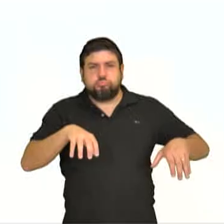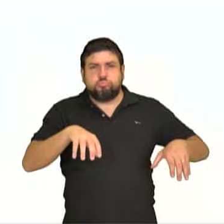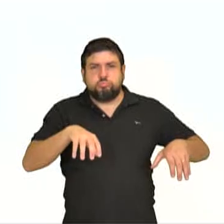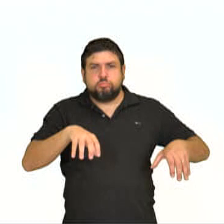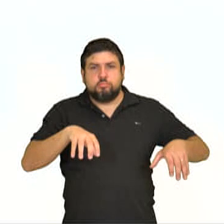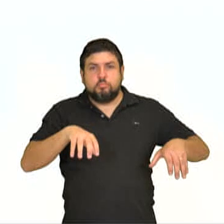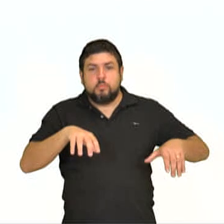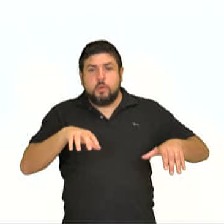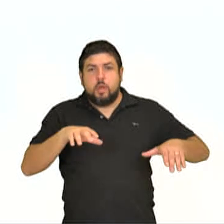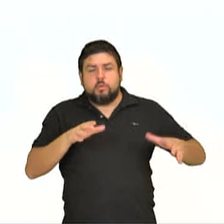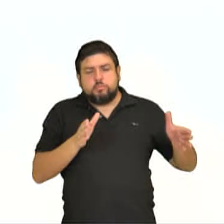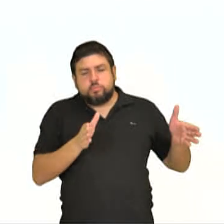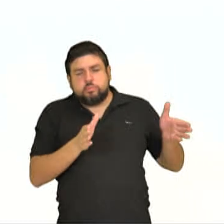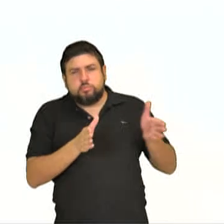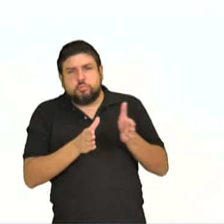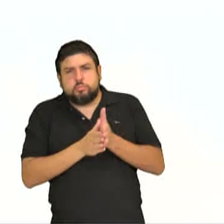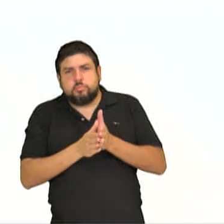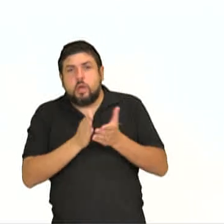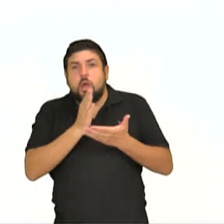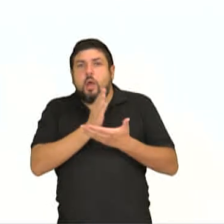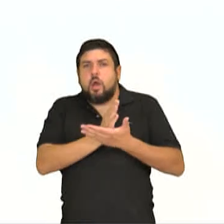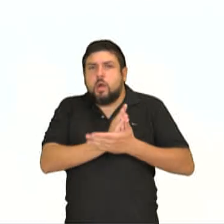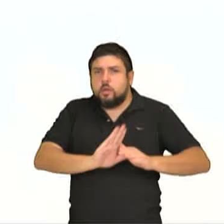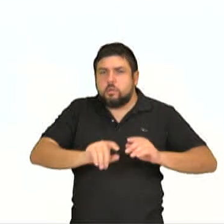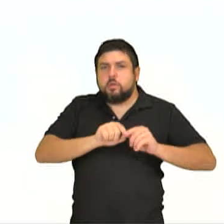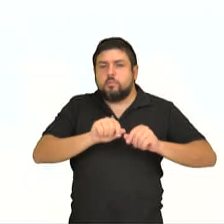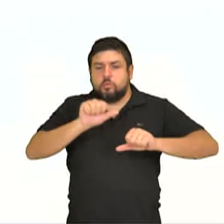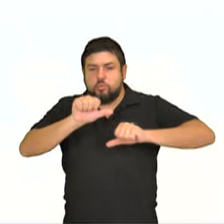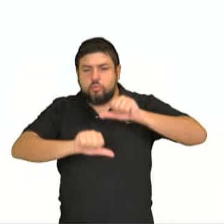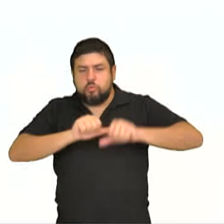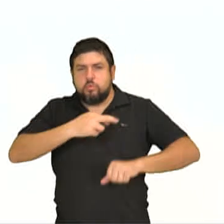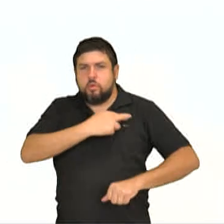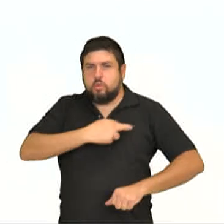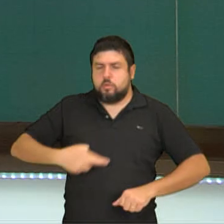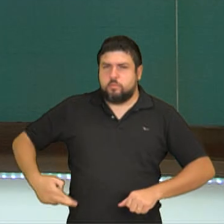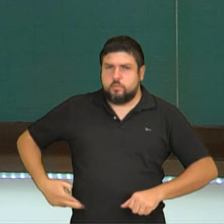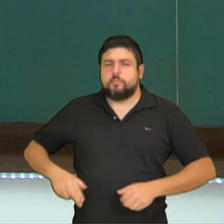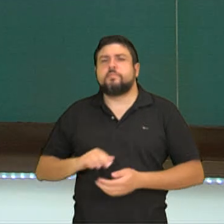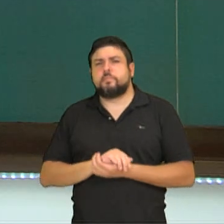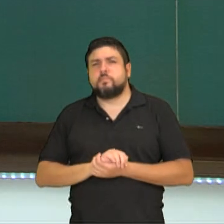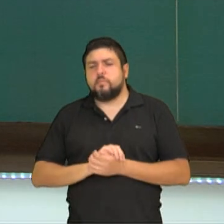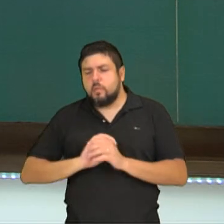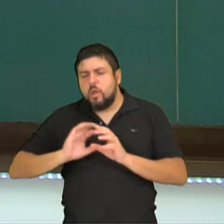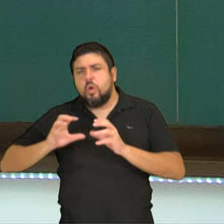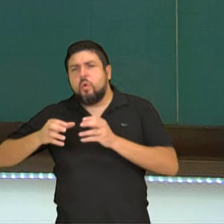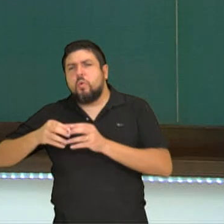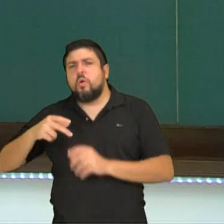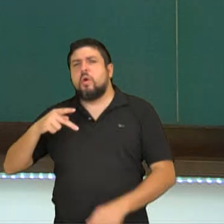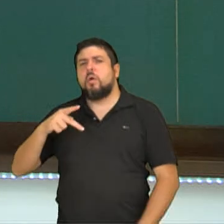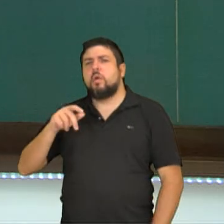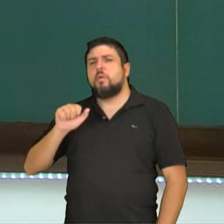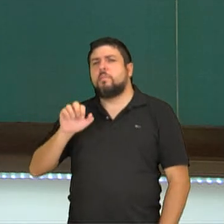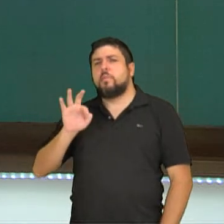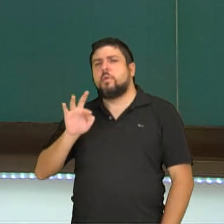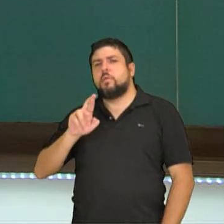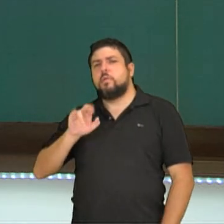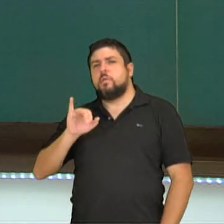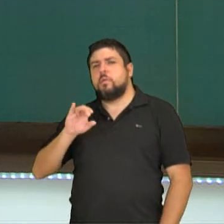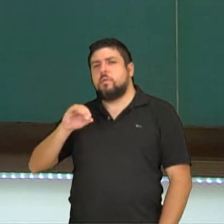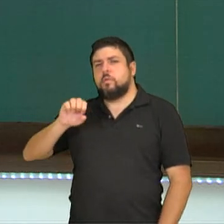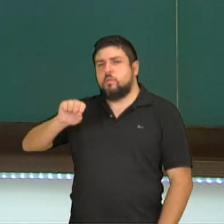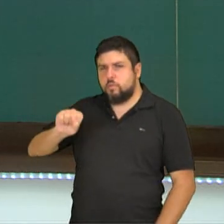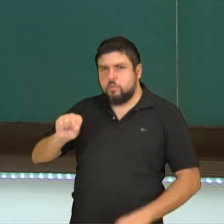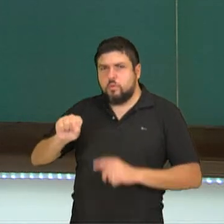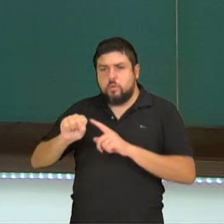república. Então, após questionamento dos patrícios, quem eram os patrícios? Eram aqueles membros das famílias mais ricas, as